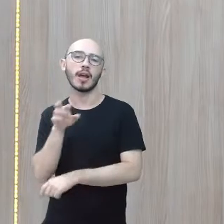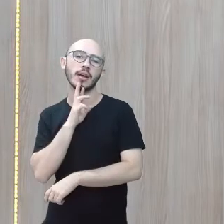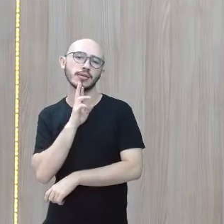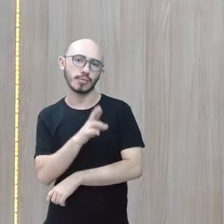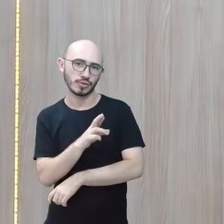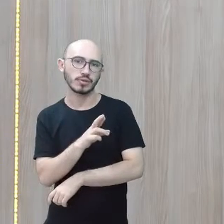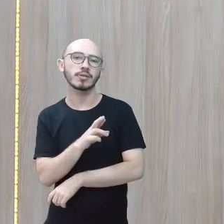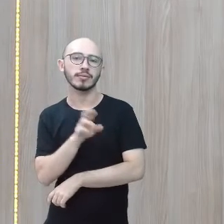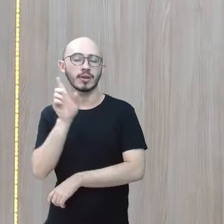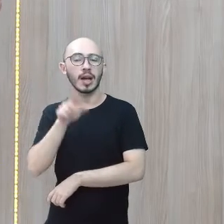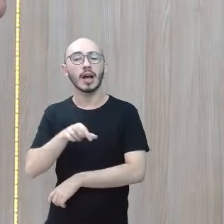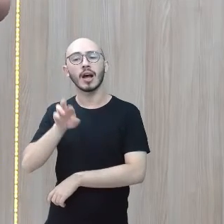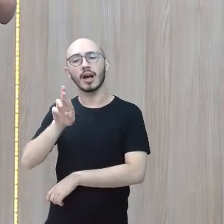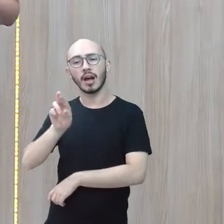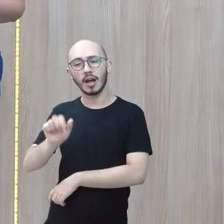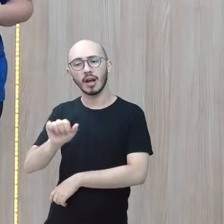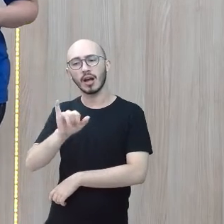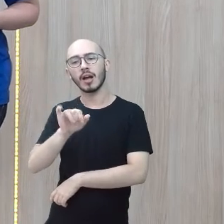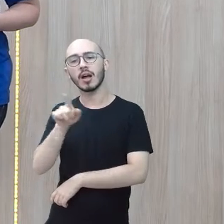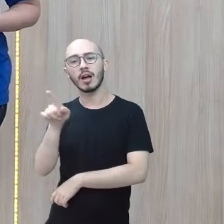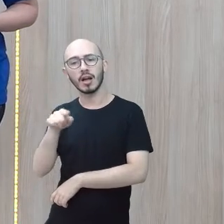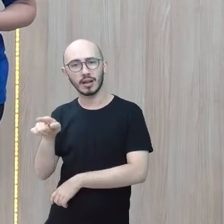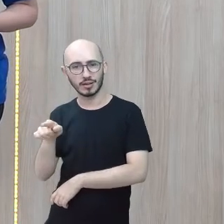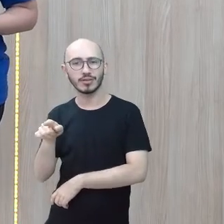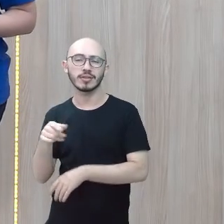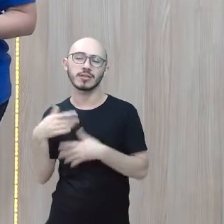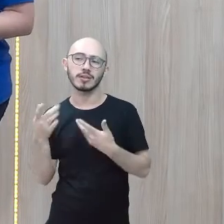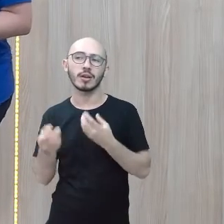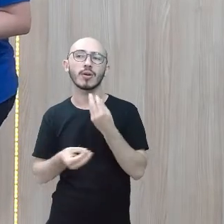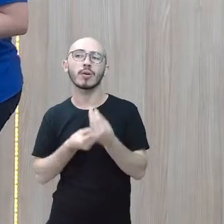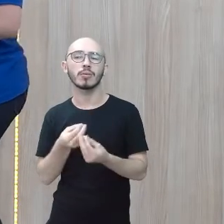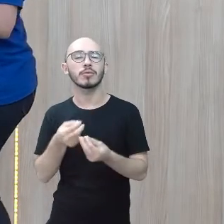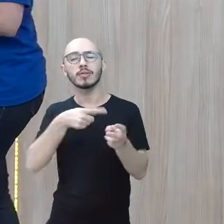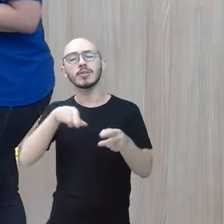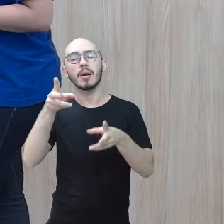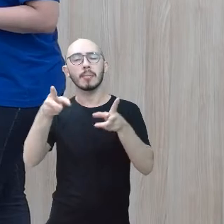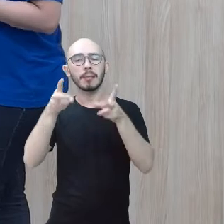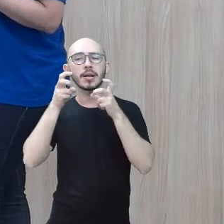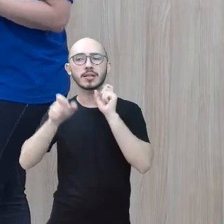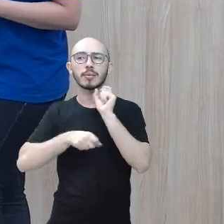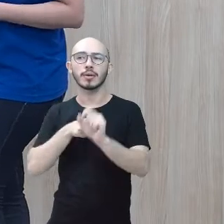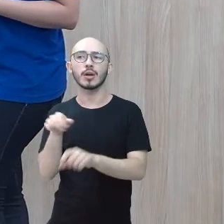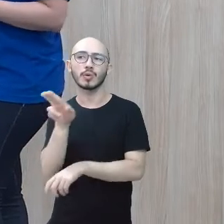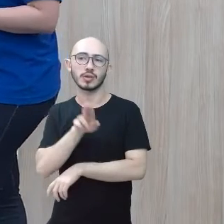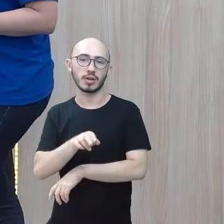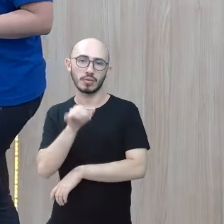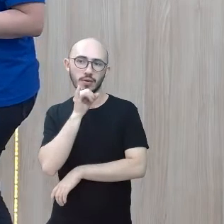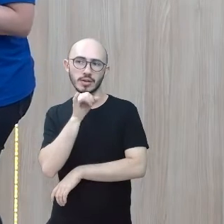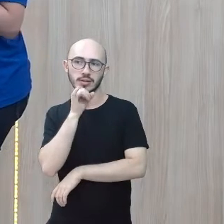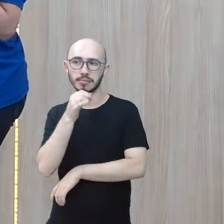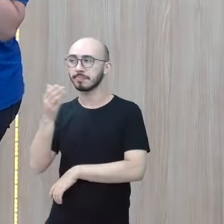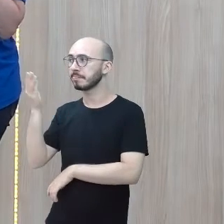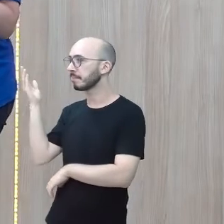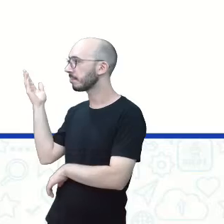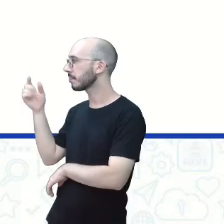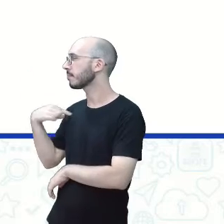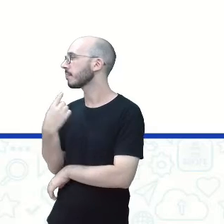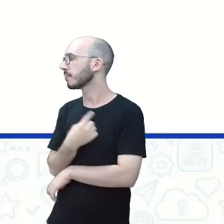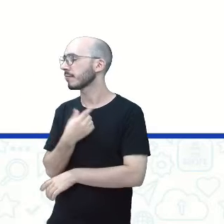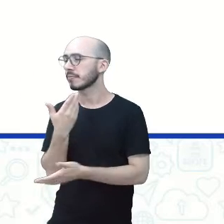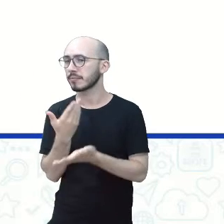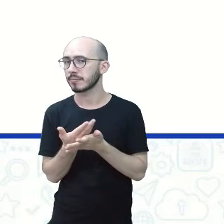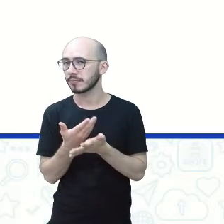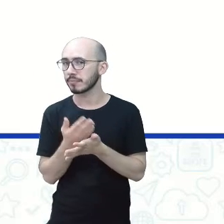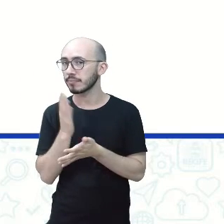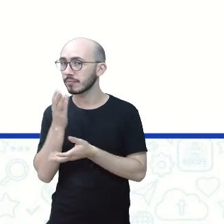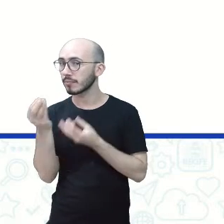ser a resposta, de fato, daquela operação. Então, percebe, ó, utilizando o exemplo que está aqui, que a gente vem trabalhando com essa